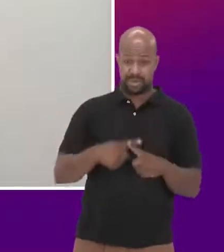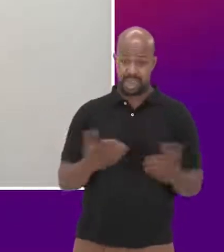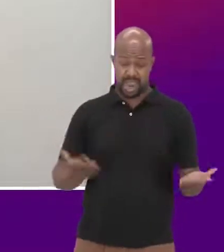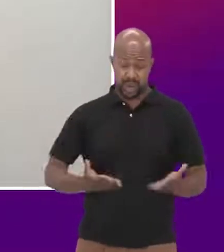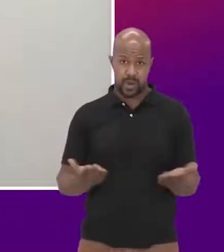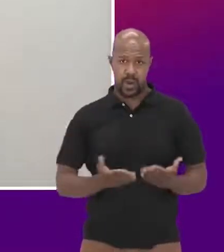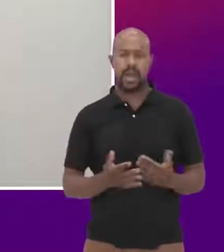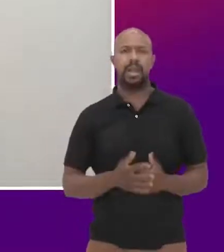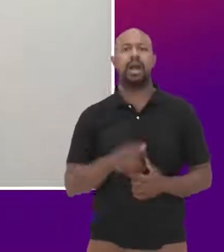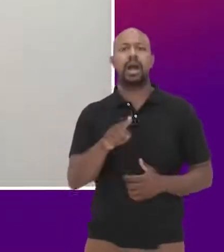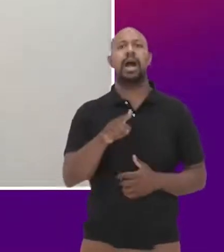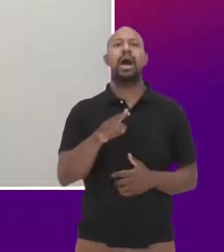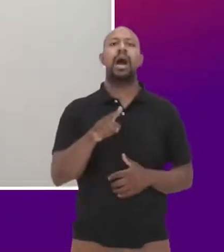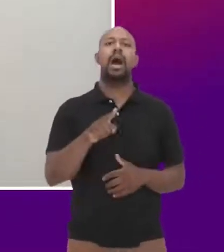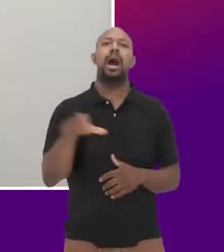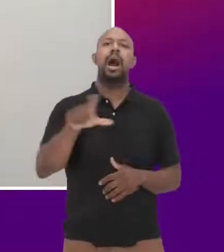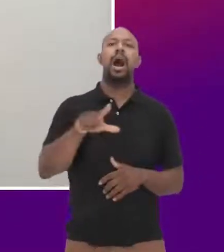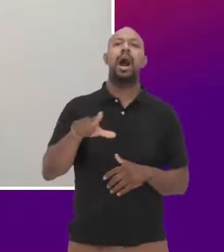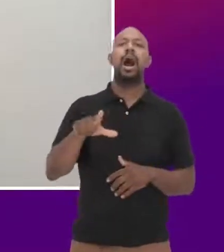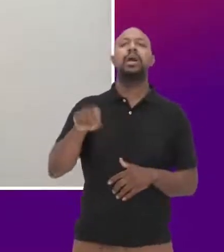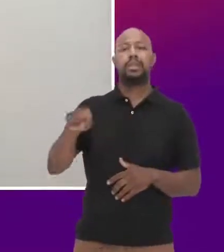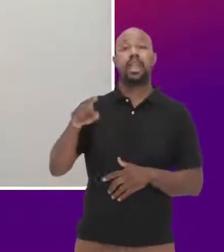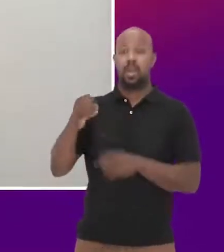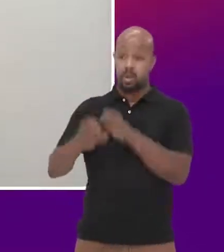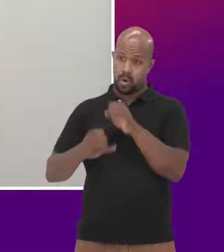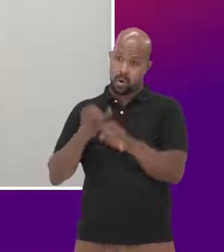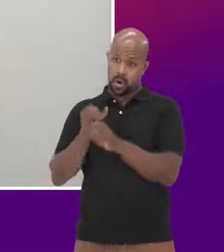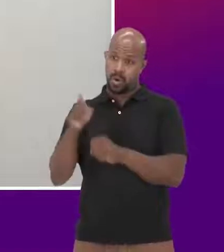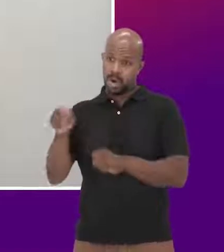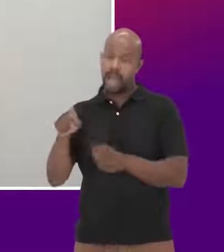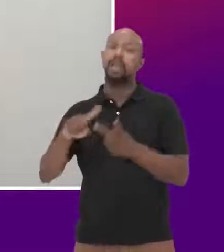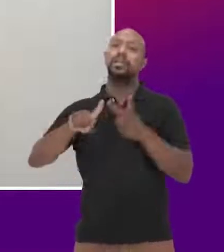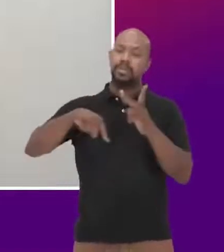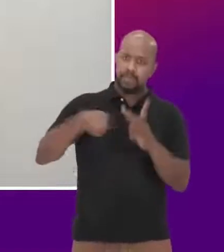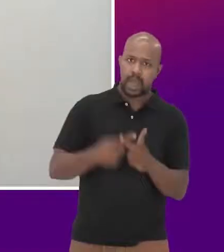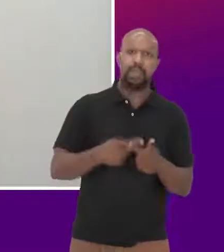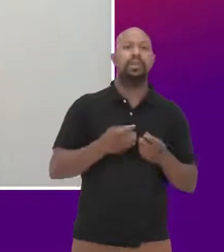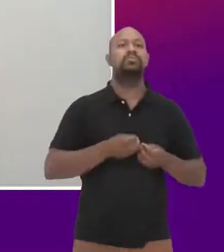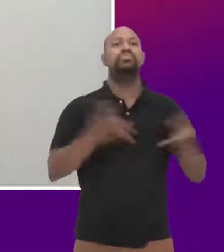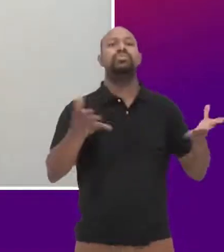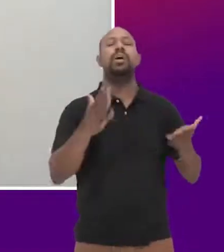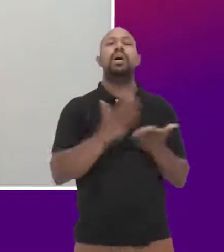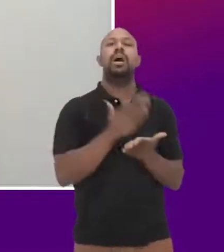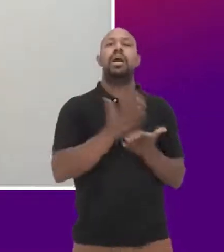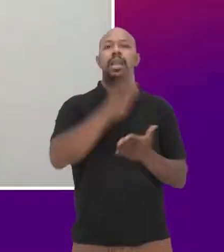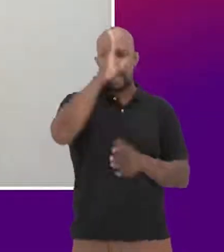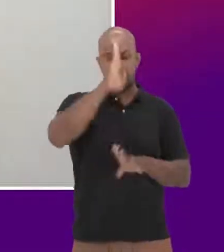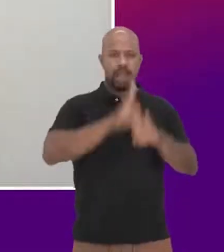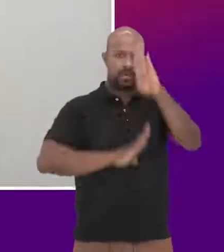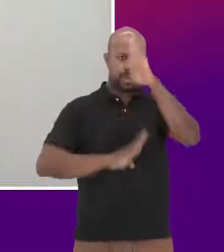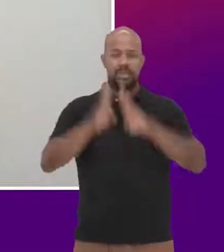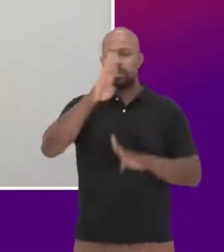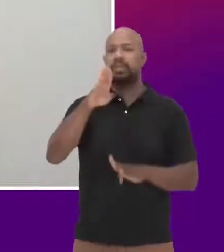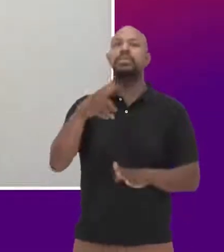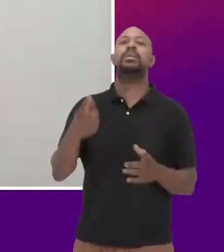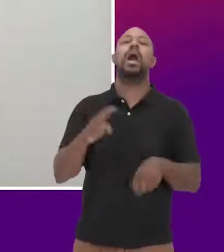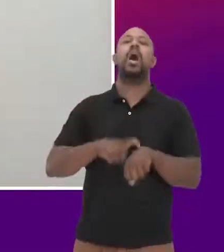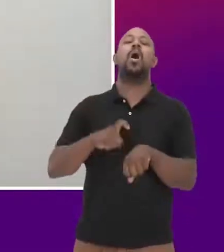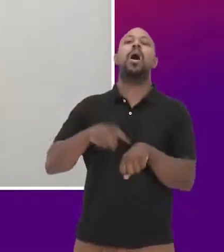de agora, além do online, nós vamos distribuir a Time Out gratuitamente nas saídas do metrô.